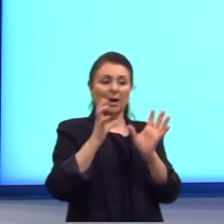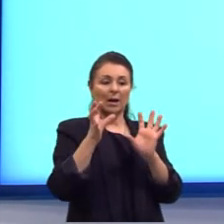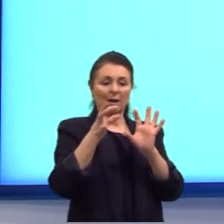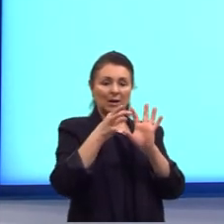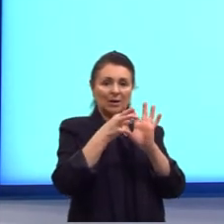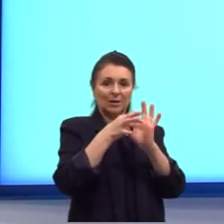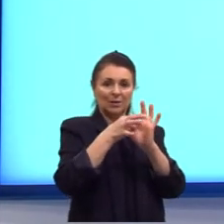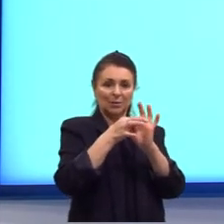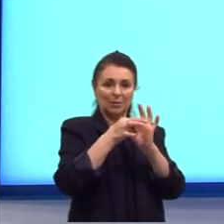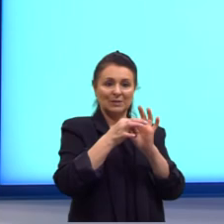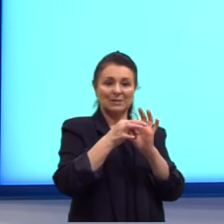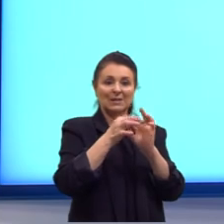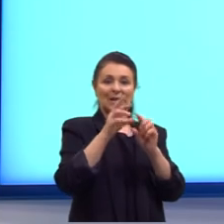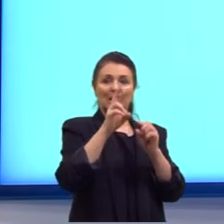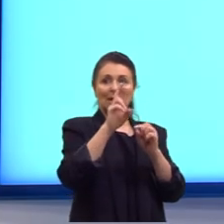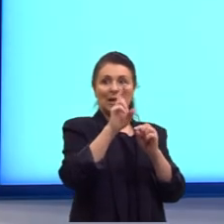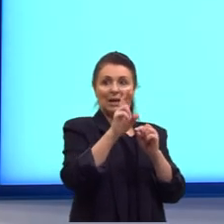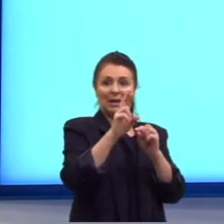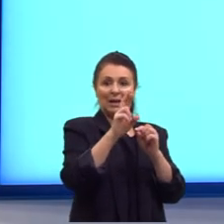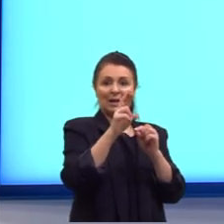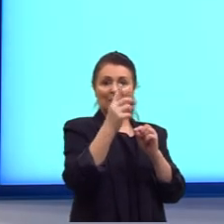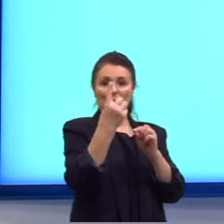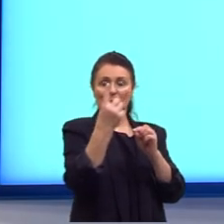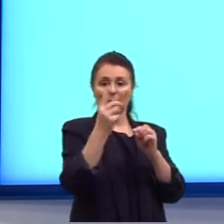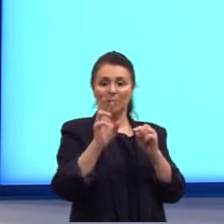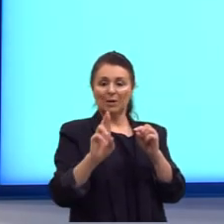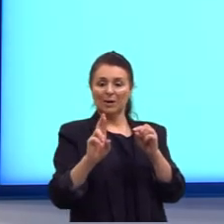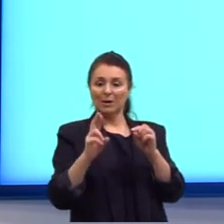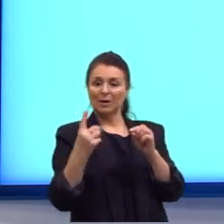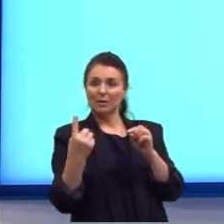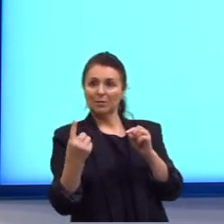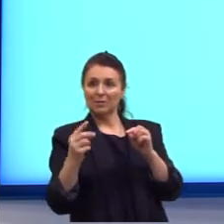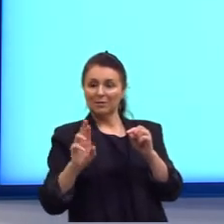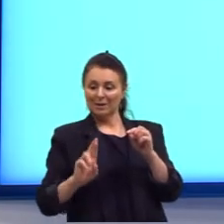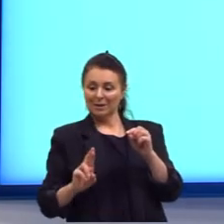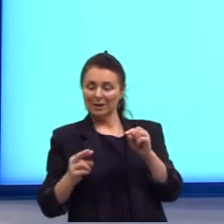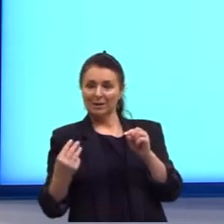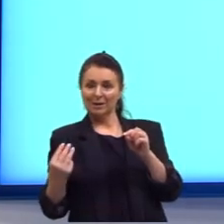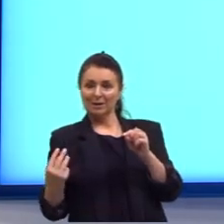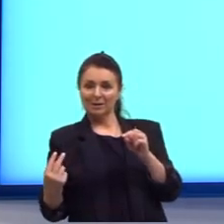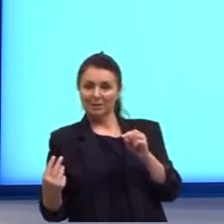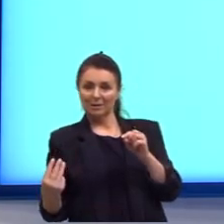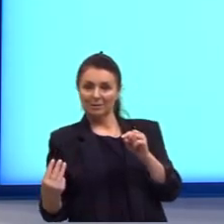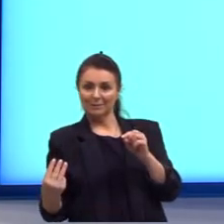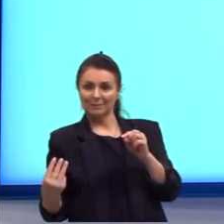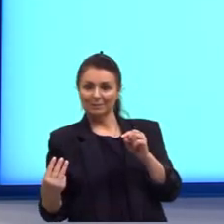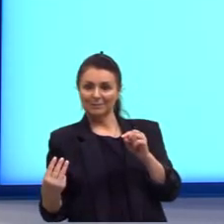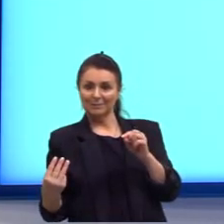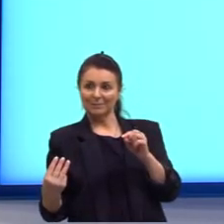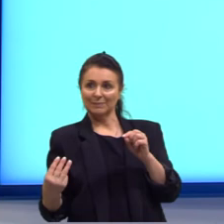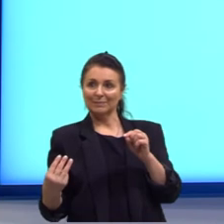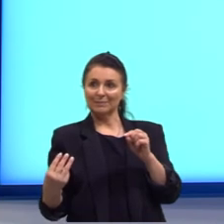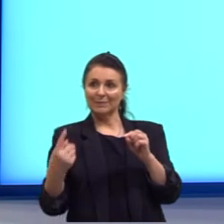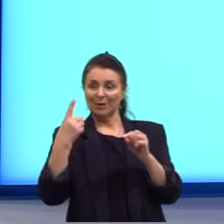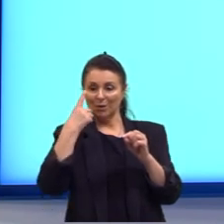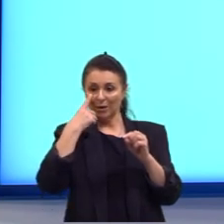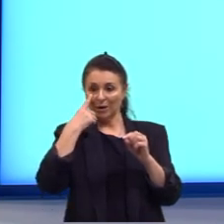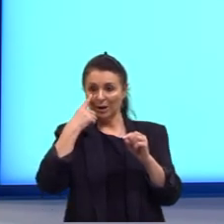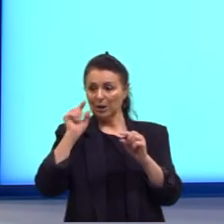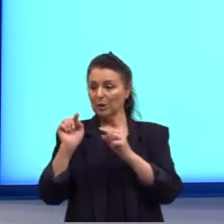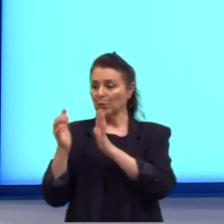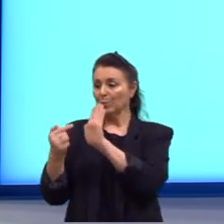conexão de R2 com R1 e com R3 então e aqui no final também